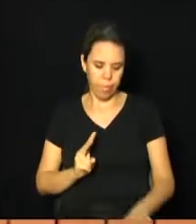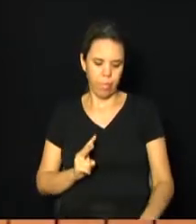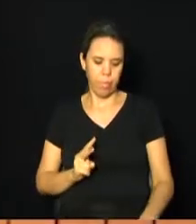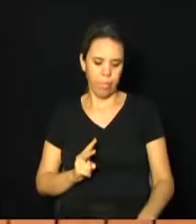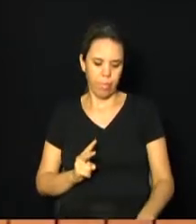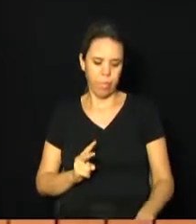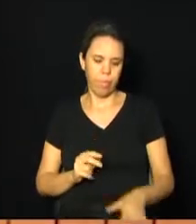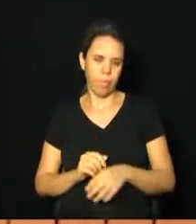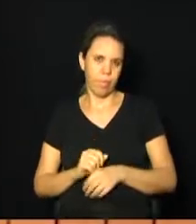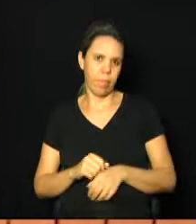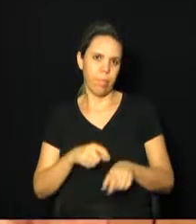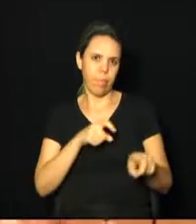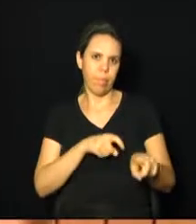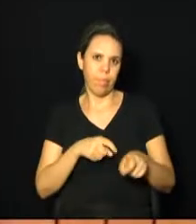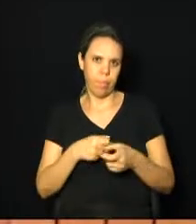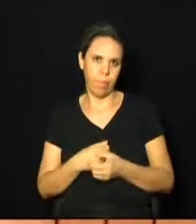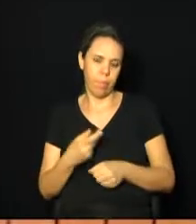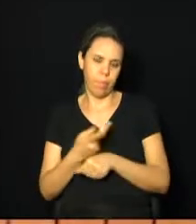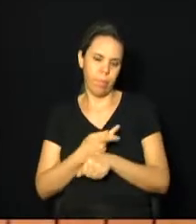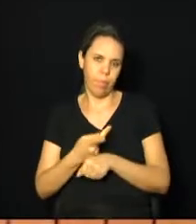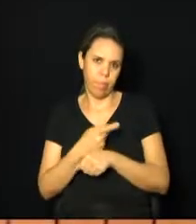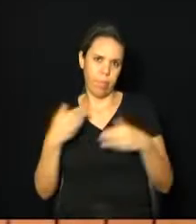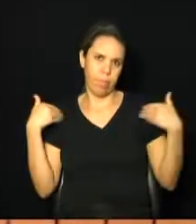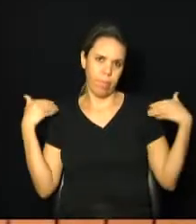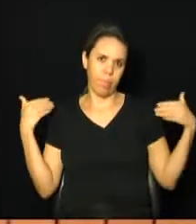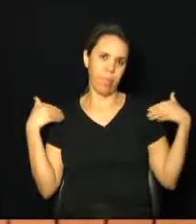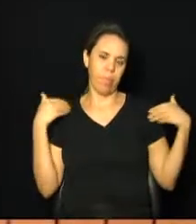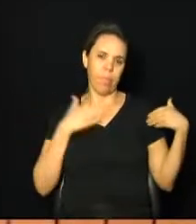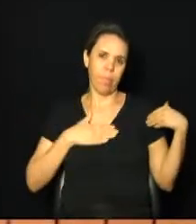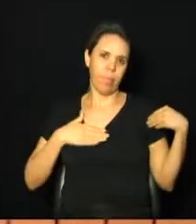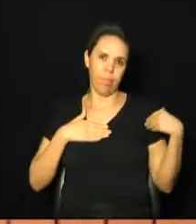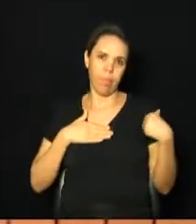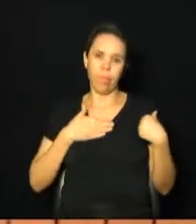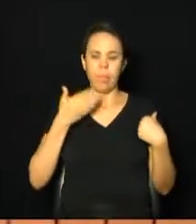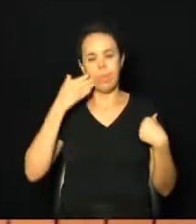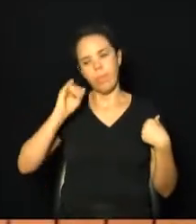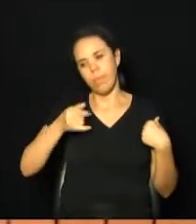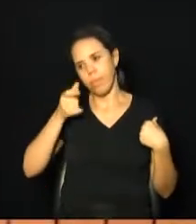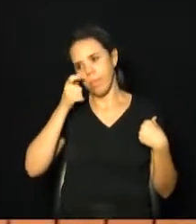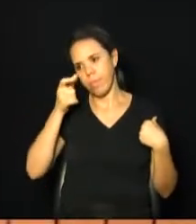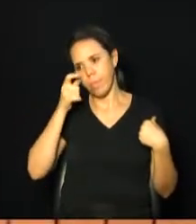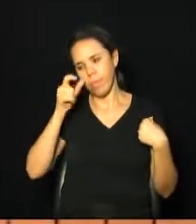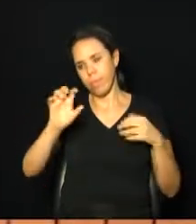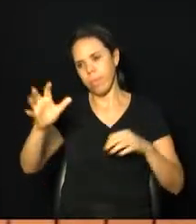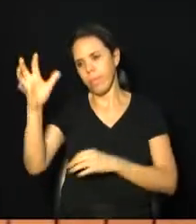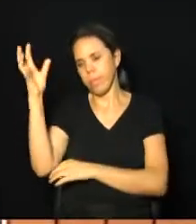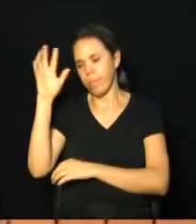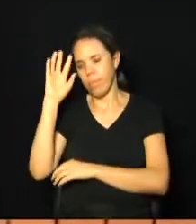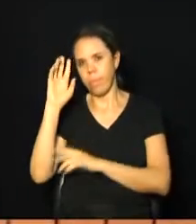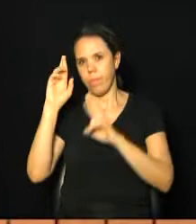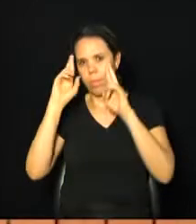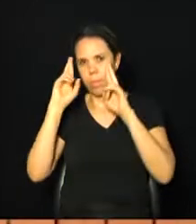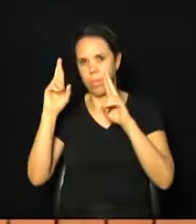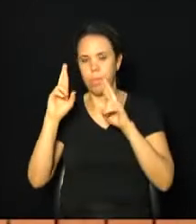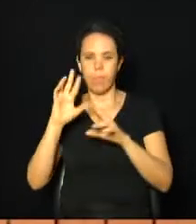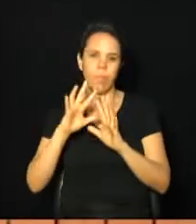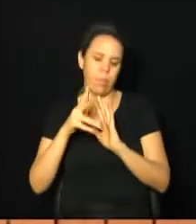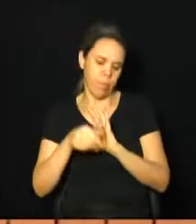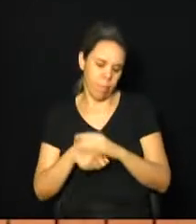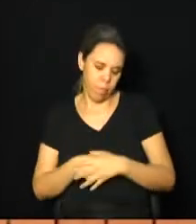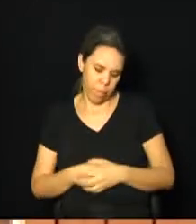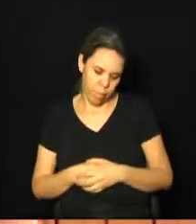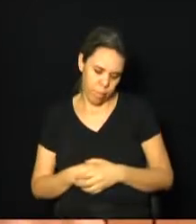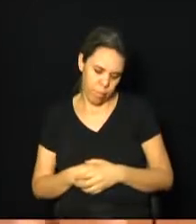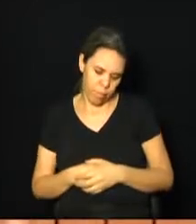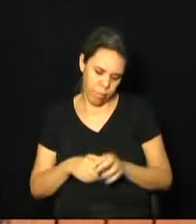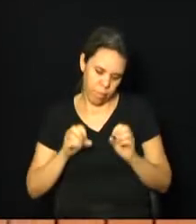ambiental, numa área rural, procurar passear, apreciar a paisagem, né, respeitar o meio ambiente. Essa